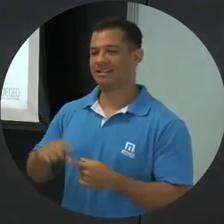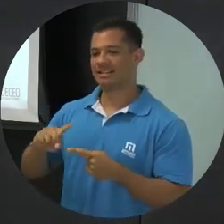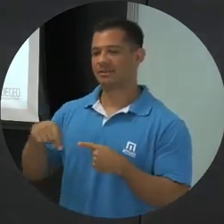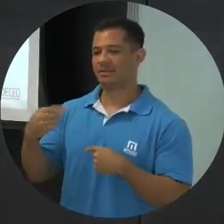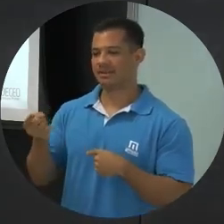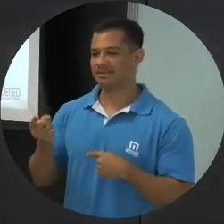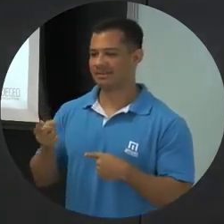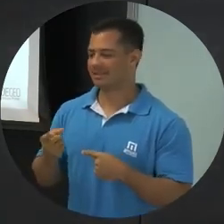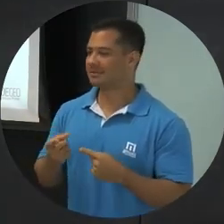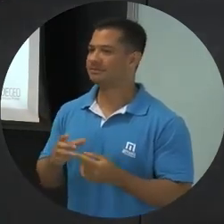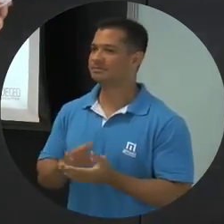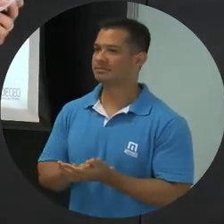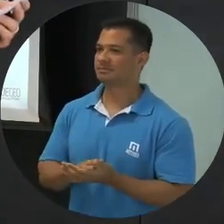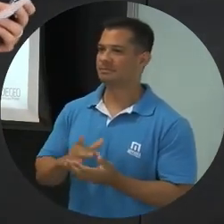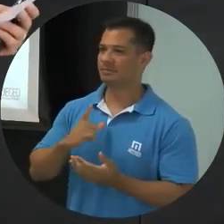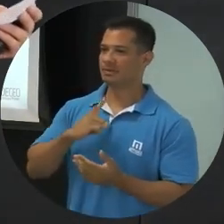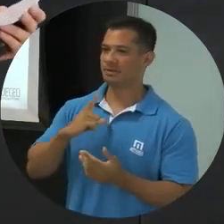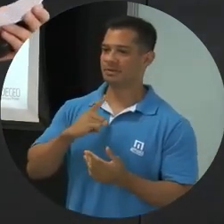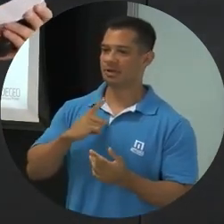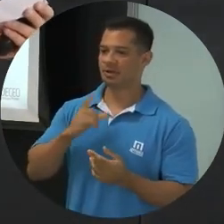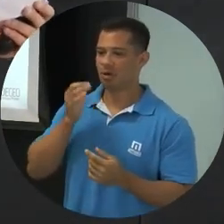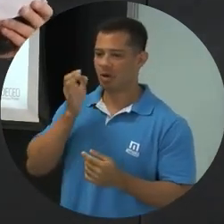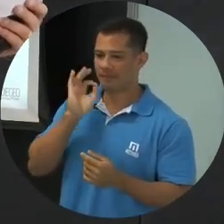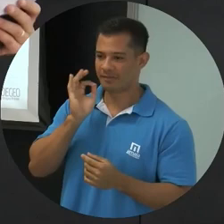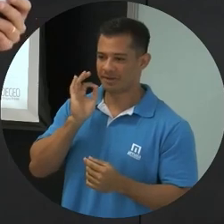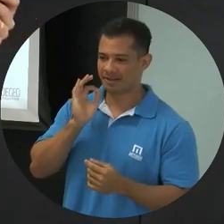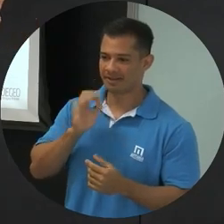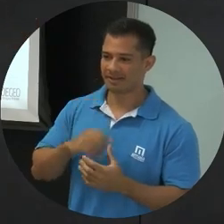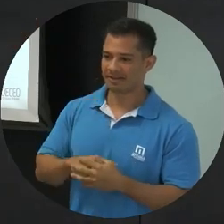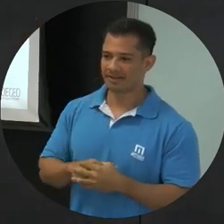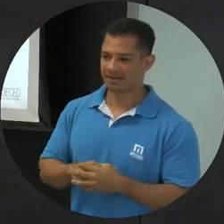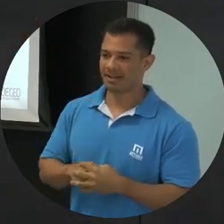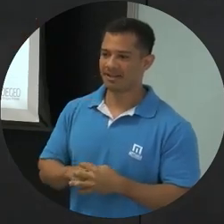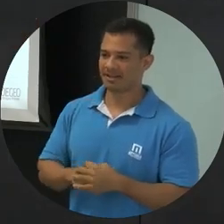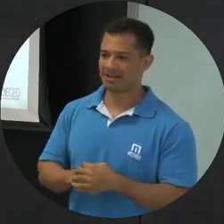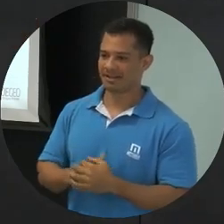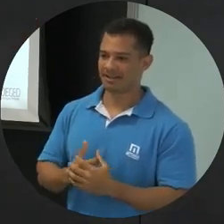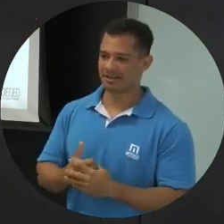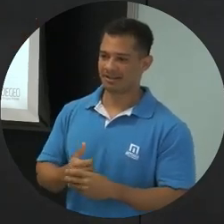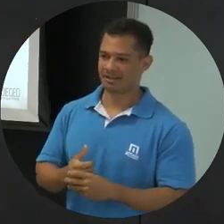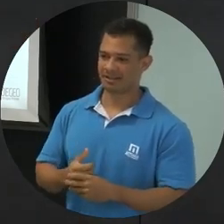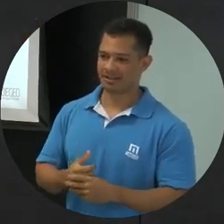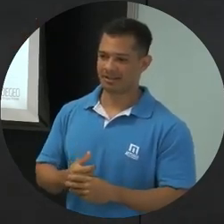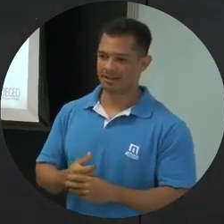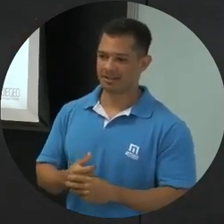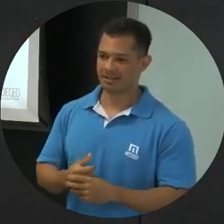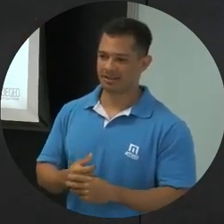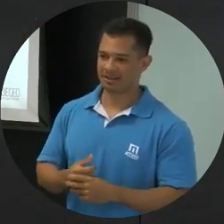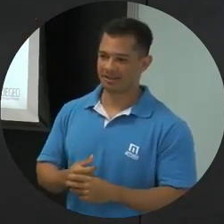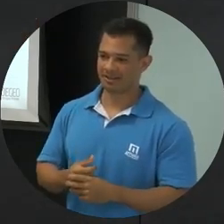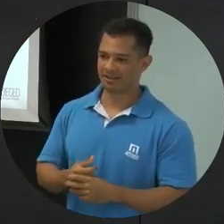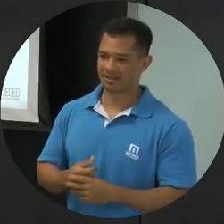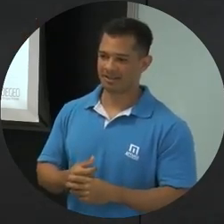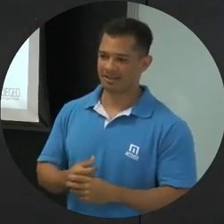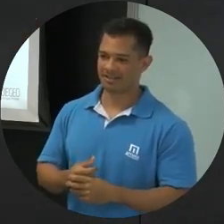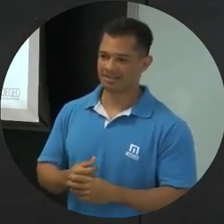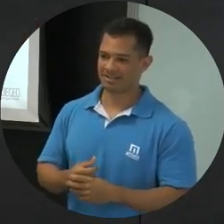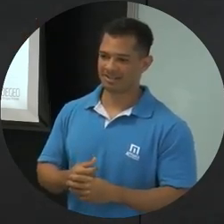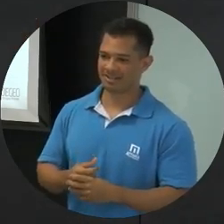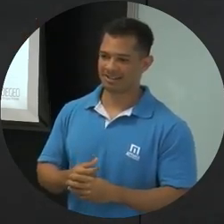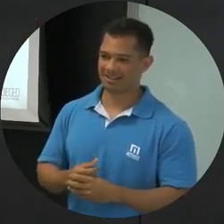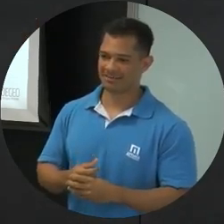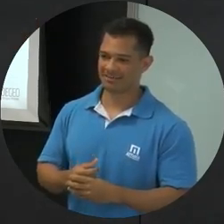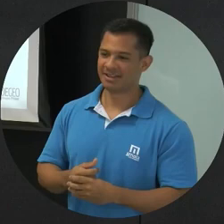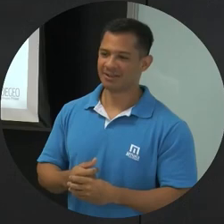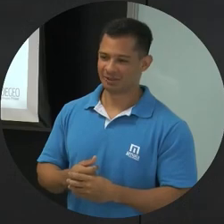a gente parte para, depois do coffee break, vai ter um coffee break, e depois a gente vai ali para trás, onde está montado